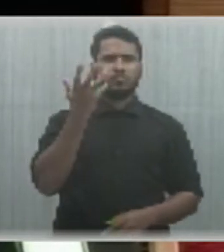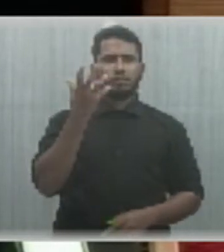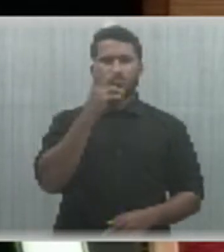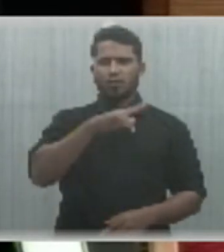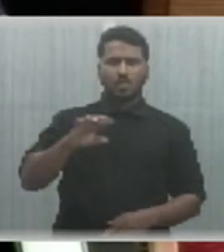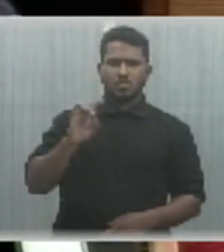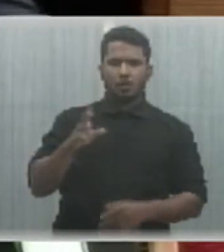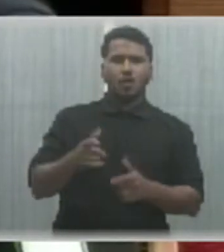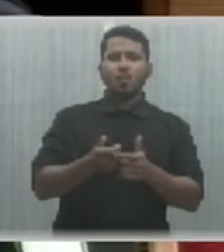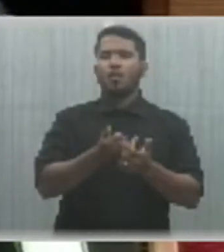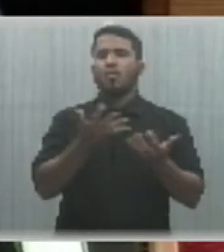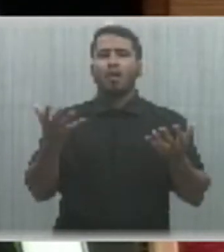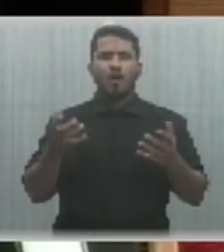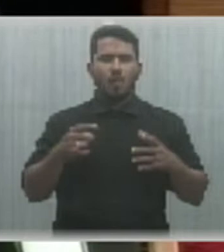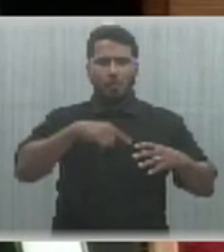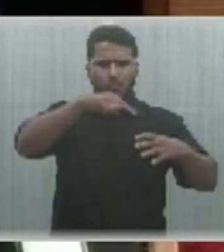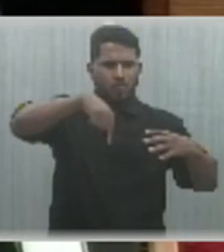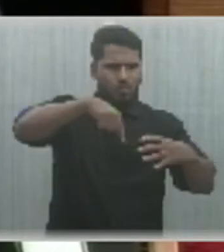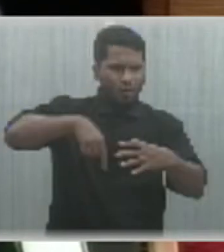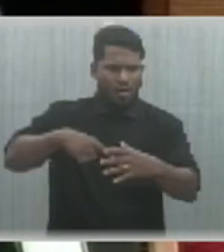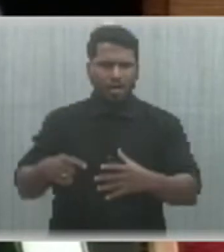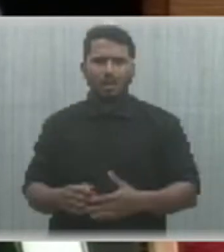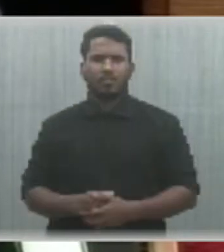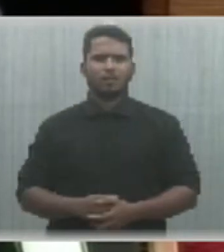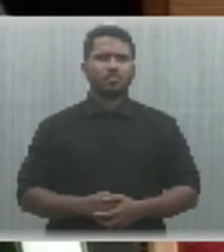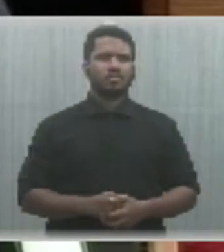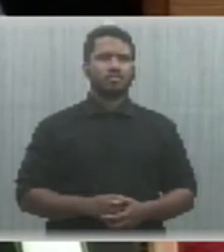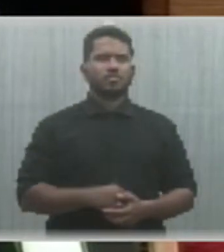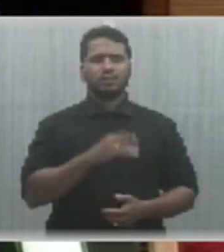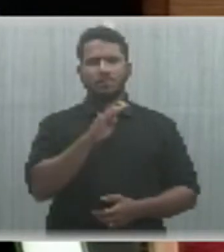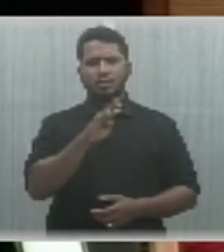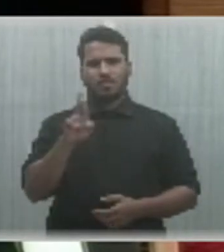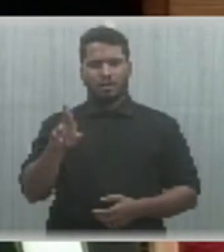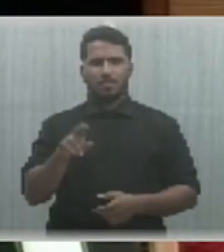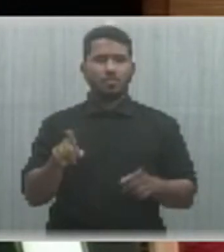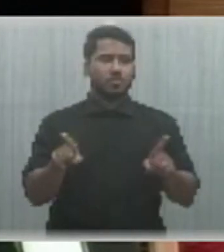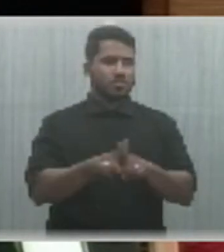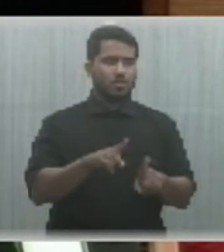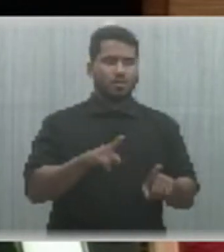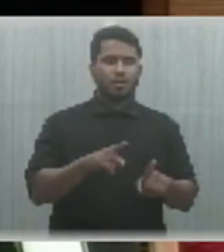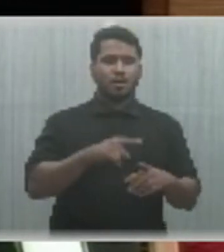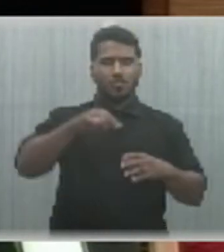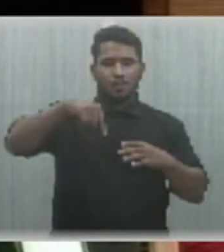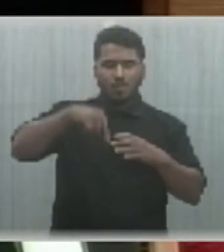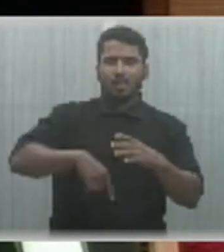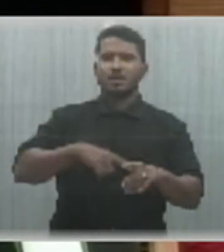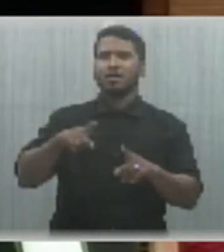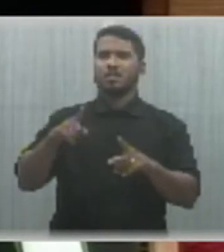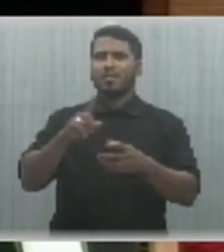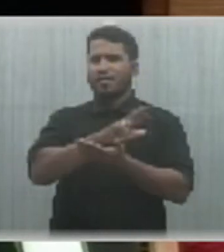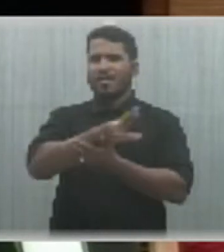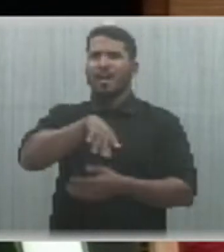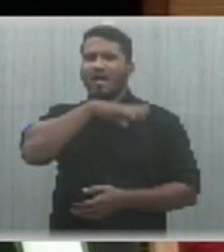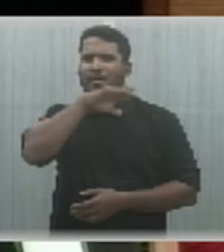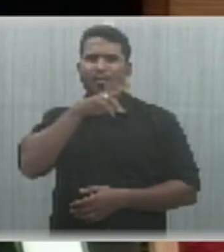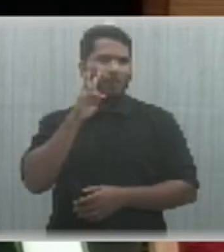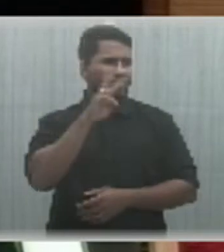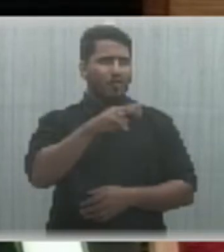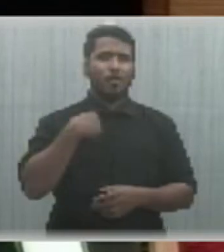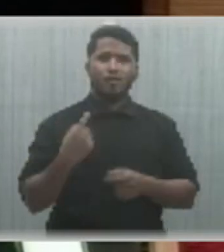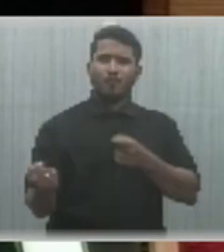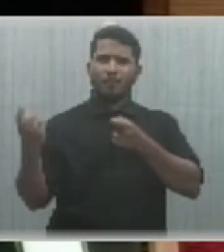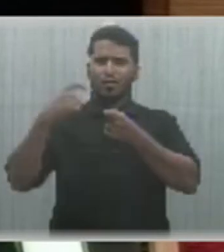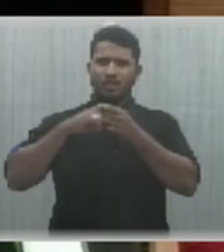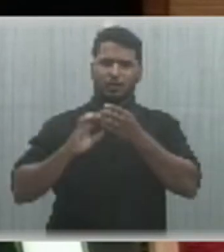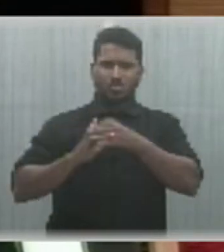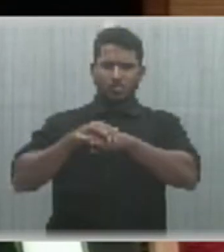da quantidade de buracos na BR, como também a quantidade de animais. Eu tive que voltar à